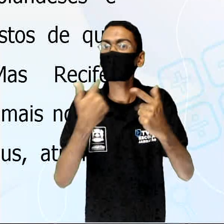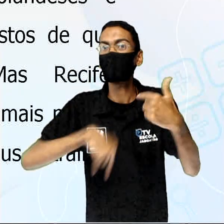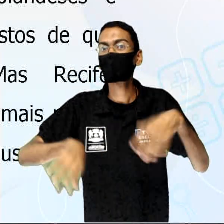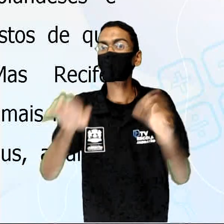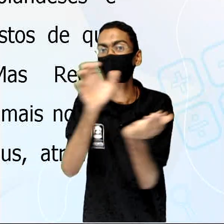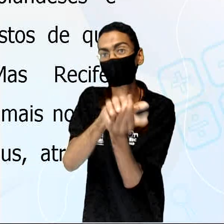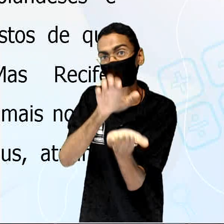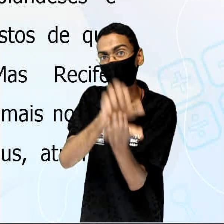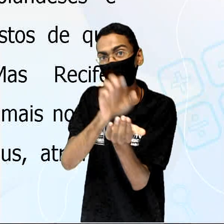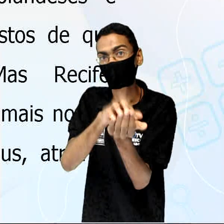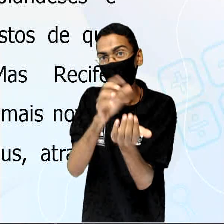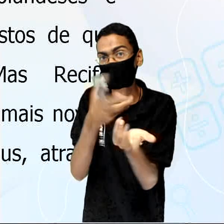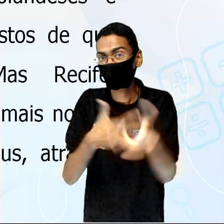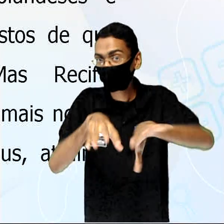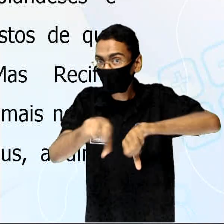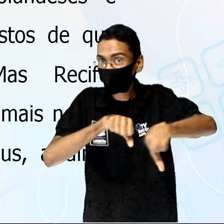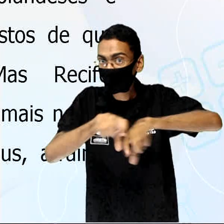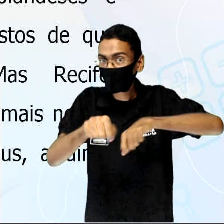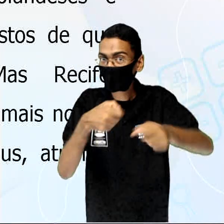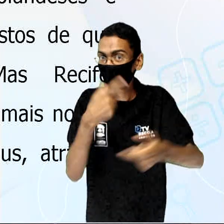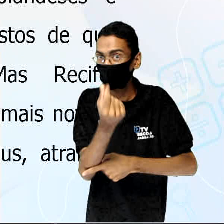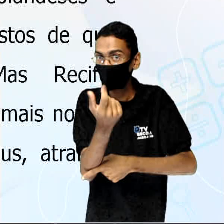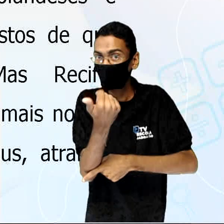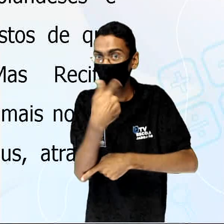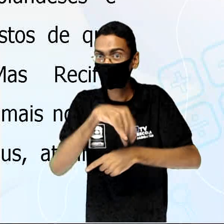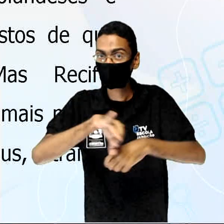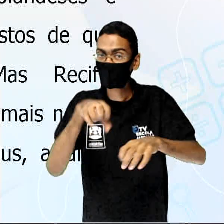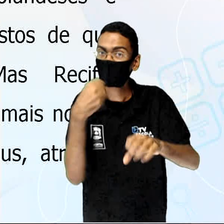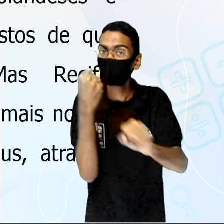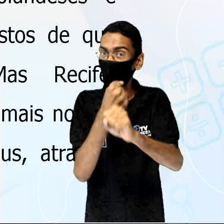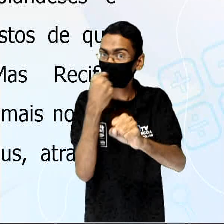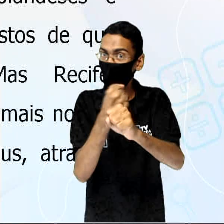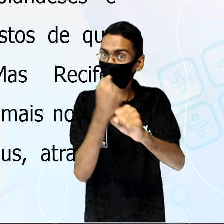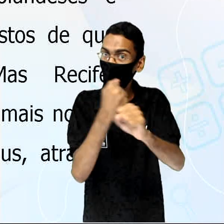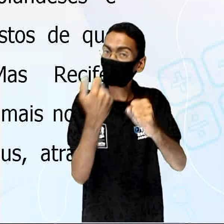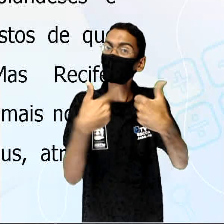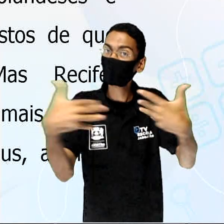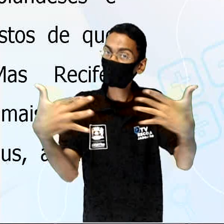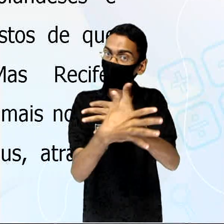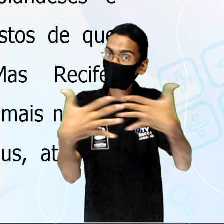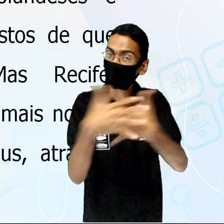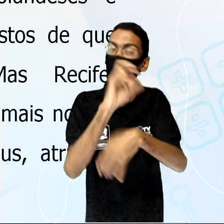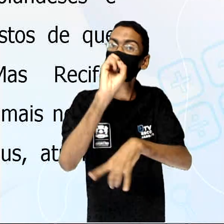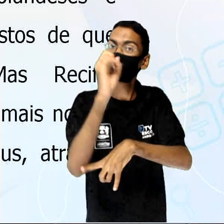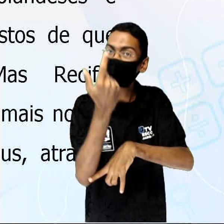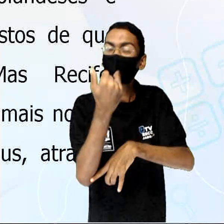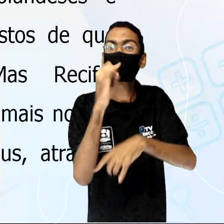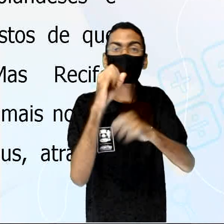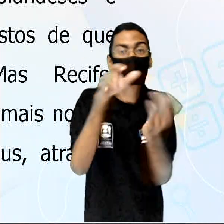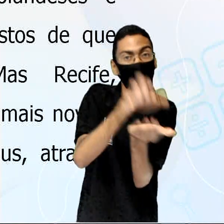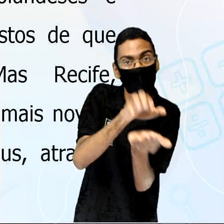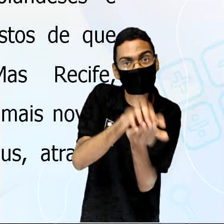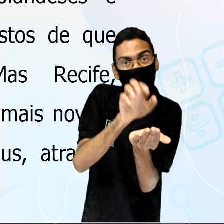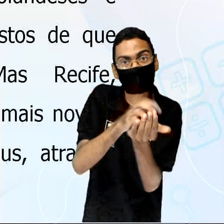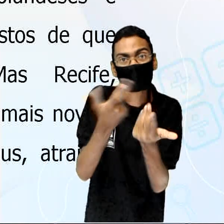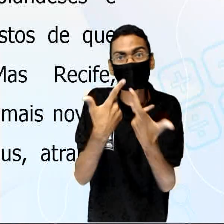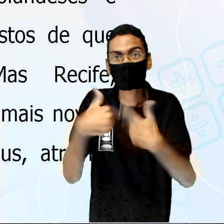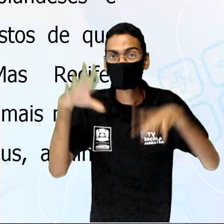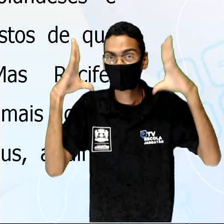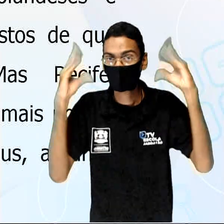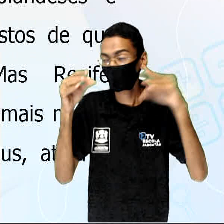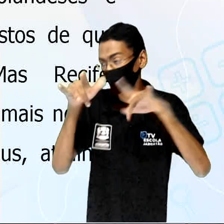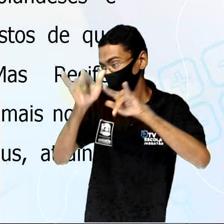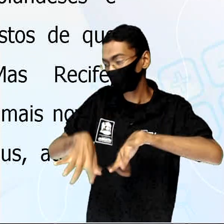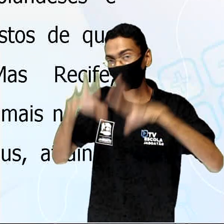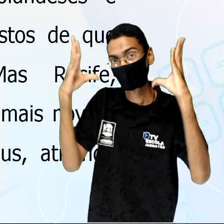arrecadar dinheiro, o dinheiro que precisavam para a sua reconstrução. Recife, abandonada pelos holandeses, era uma cidade bem mais nova,